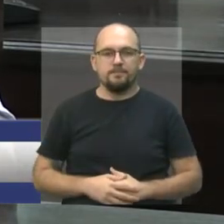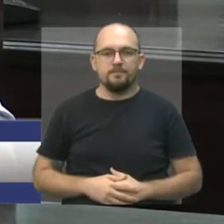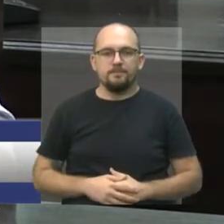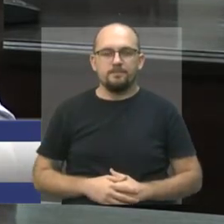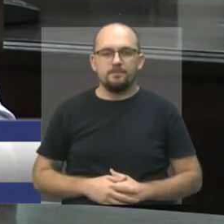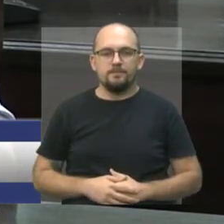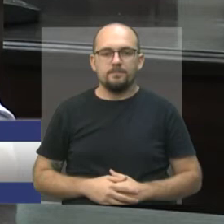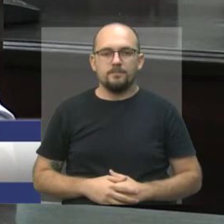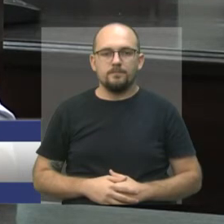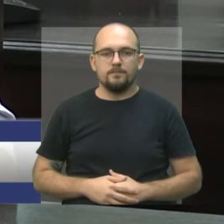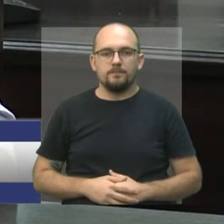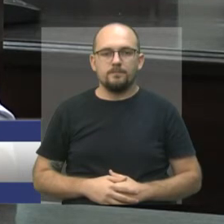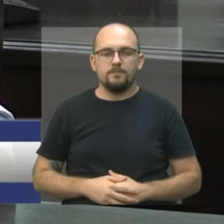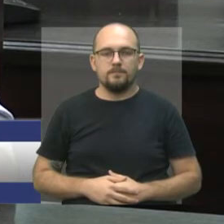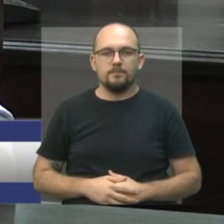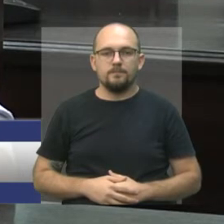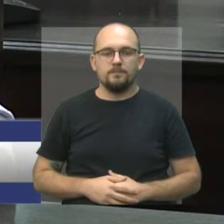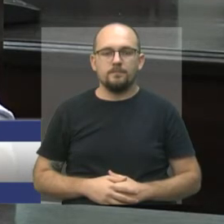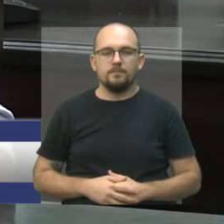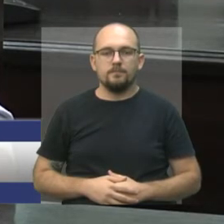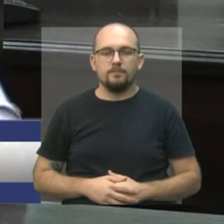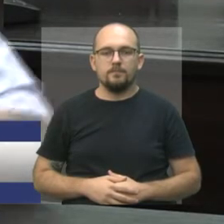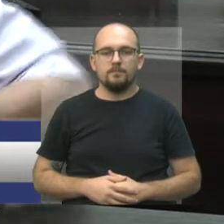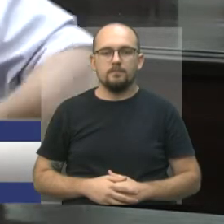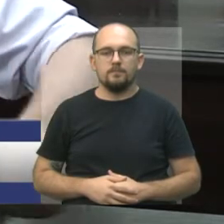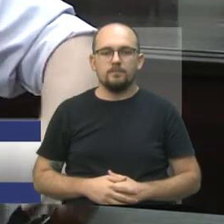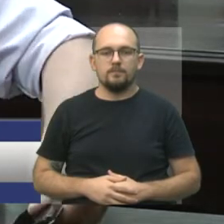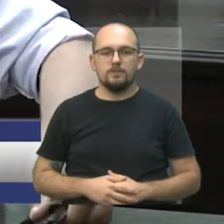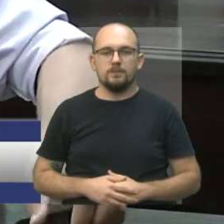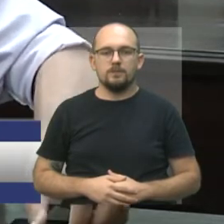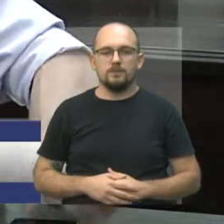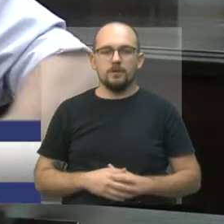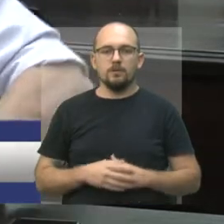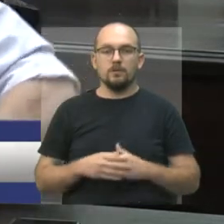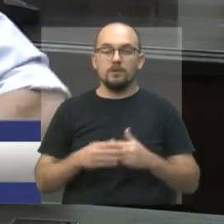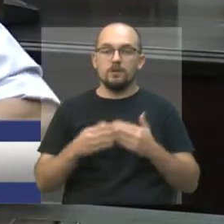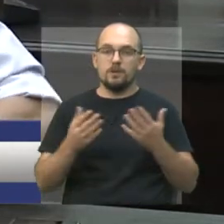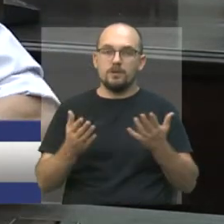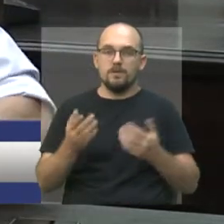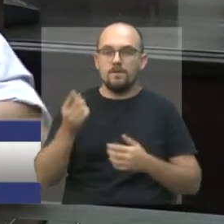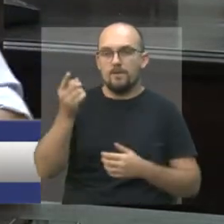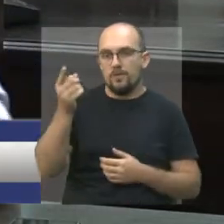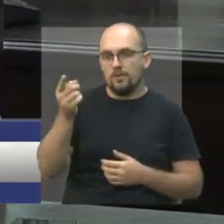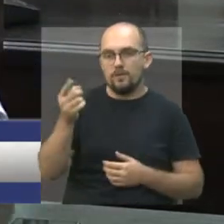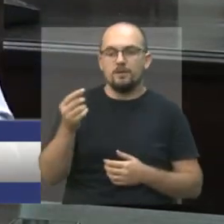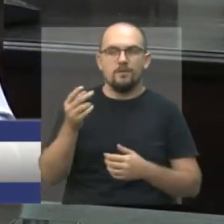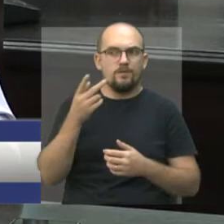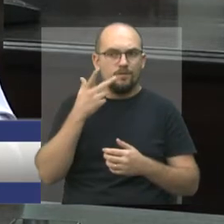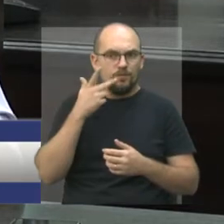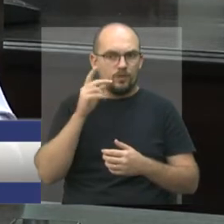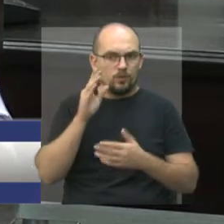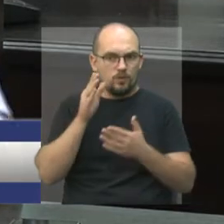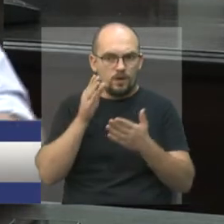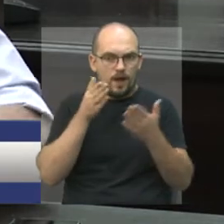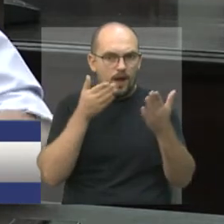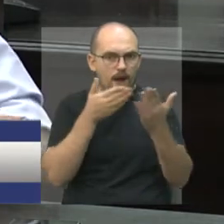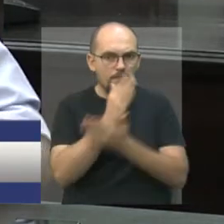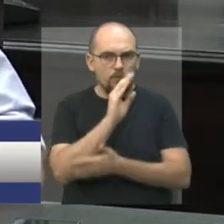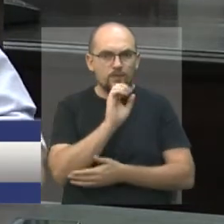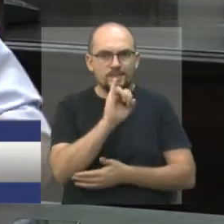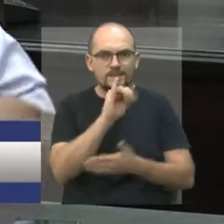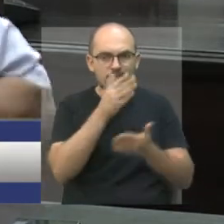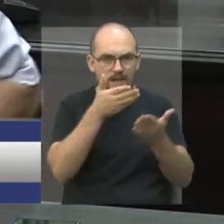Vamos lá, senhor presidente. Vossa Excelência coloca aí que, se aprovado pela comissão as emendas,